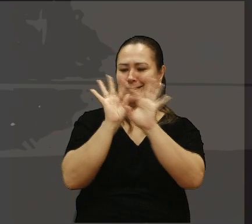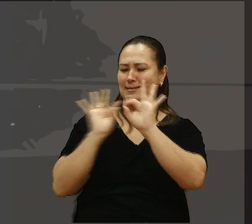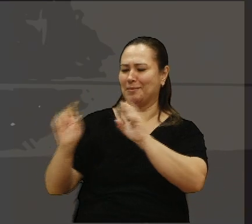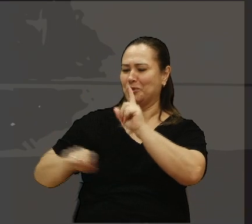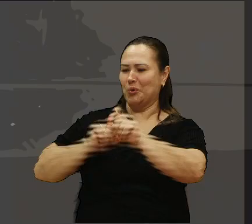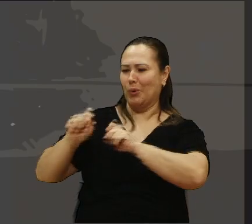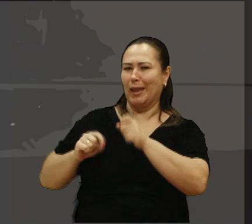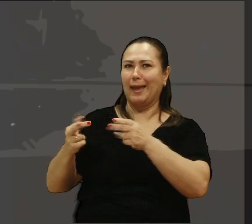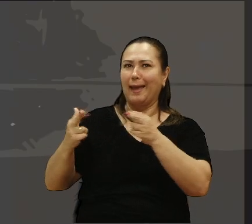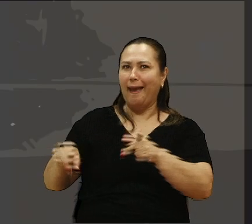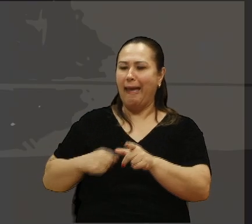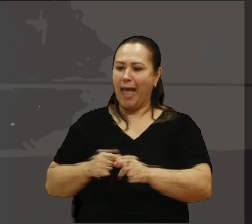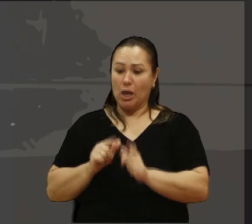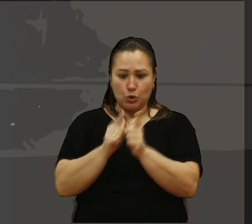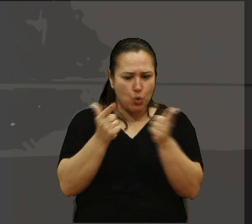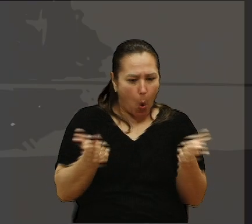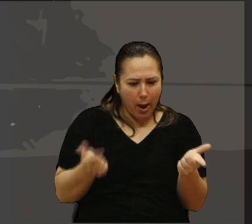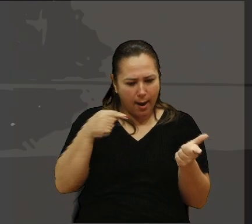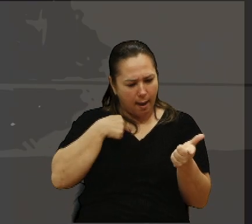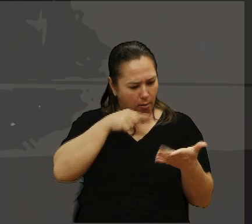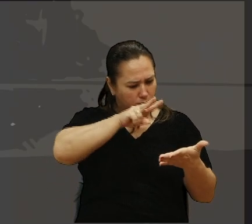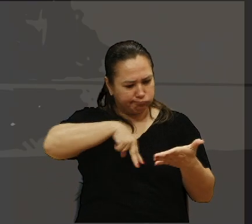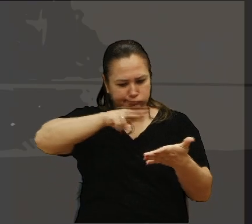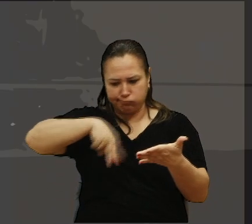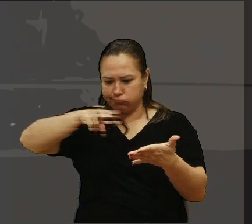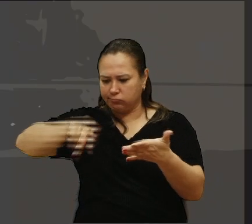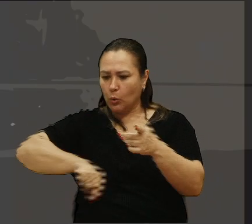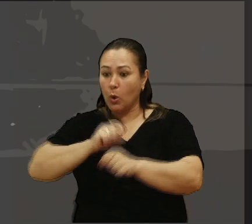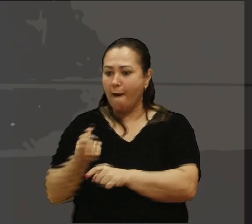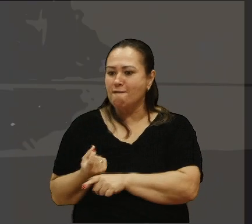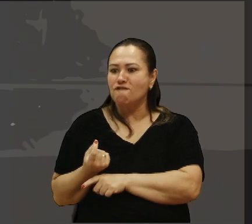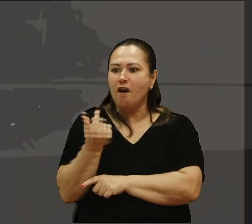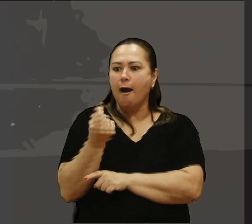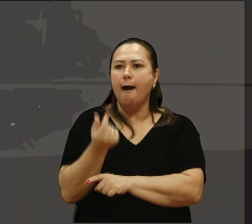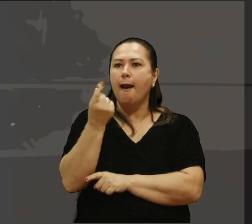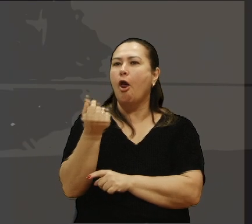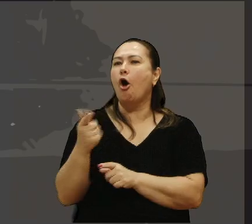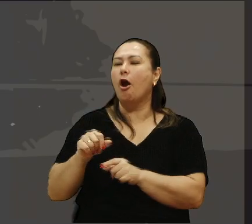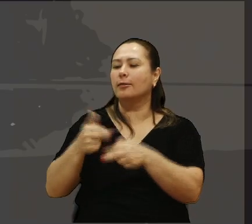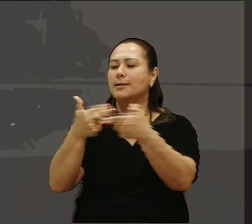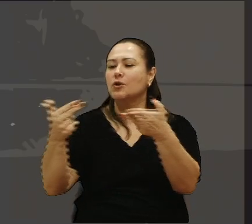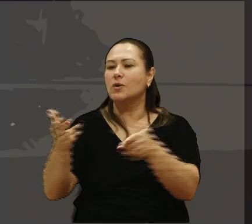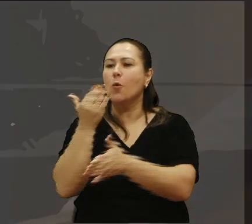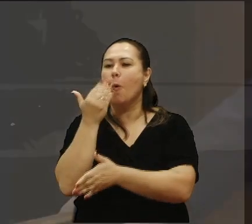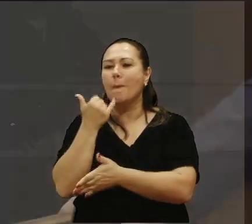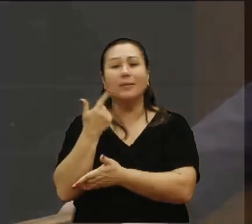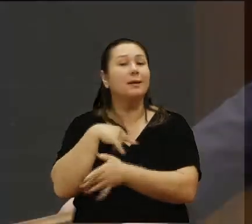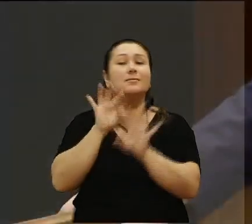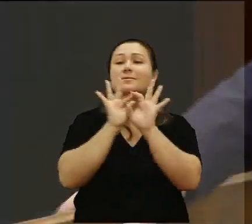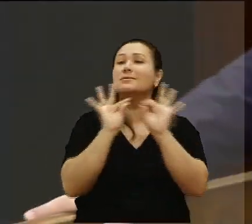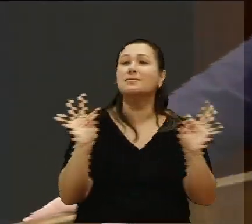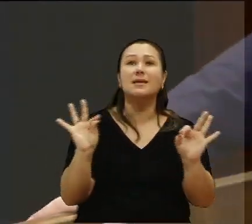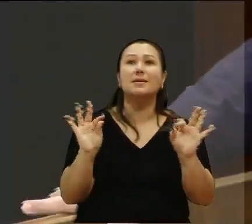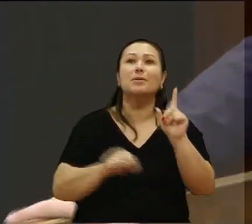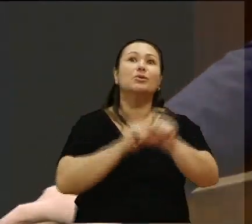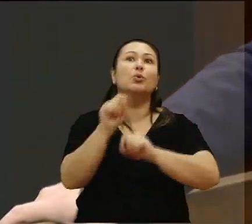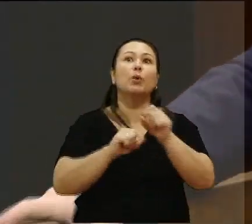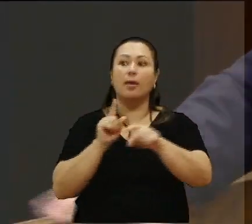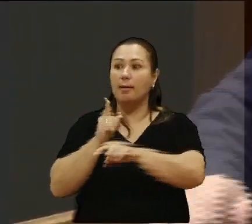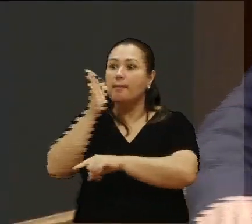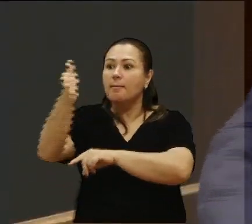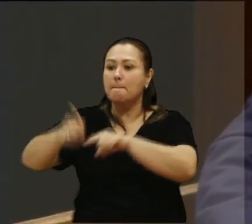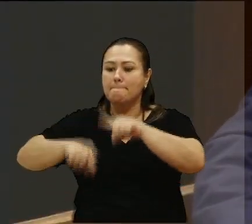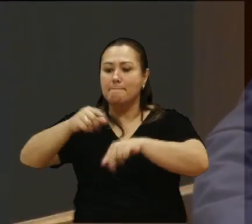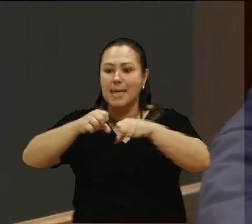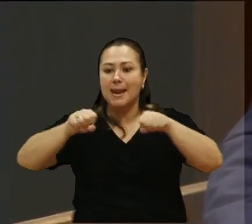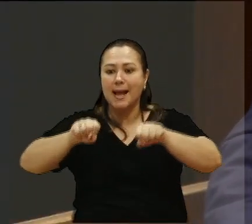pegar os recortes de jornal e verificar qual é o valor dos preços. Uma parte, vereador. É simplesmente ir até o mercado, como eu